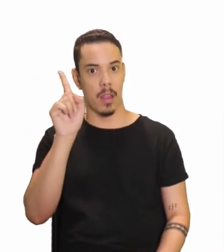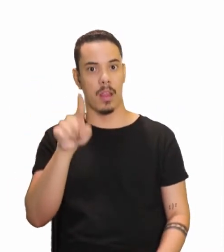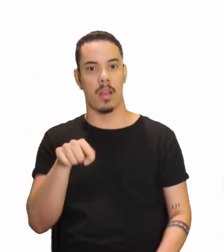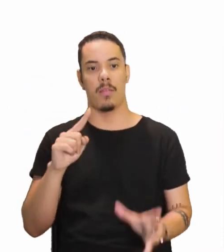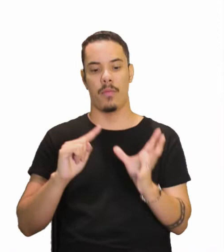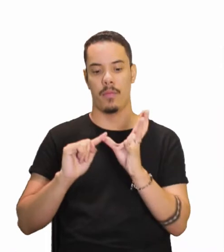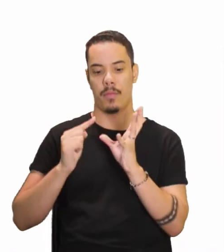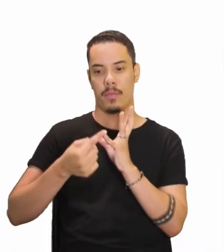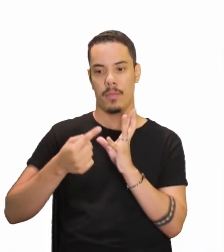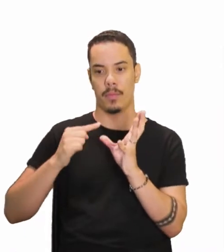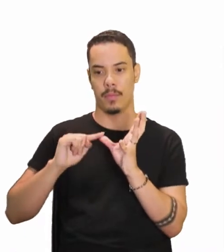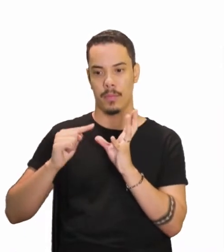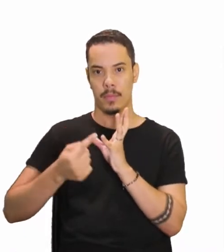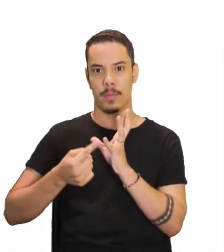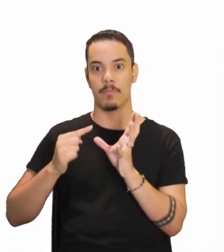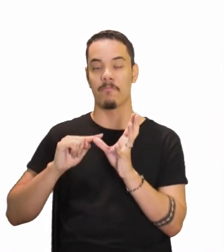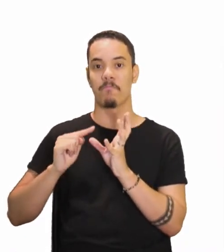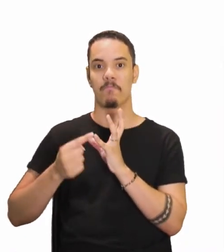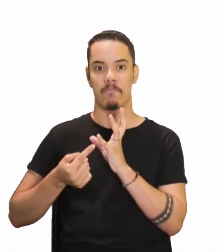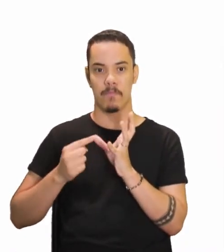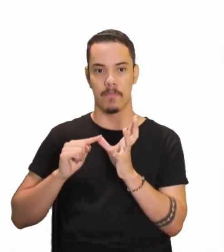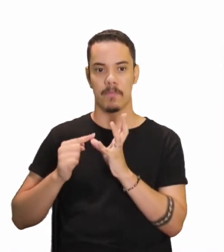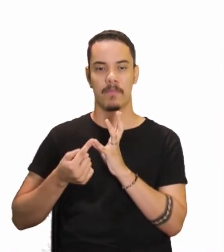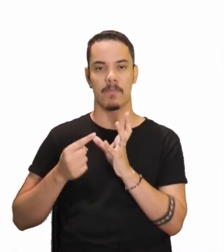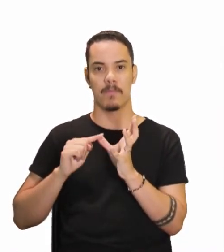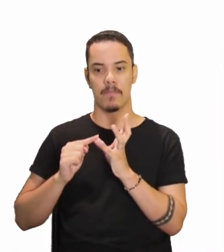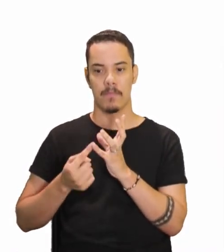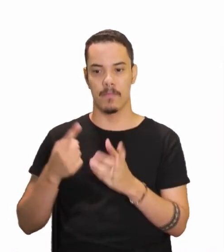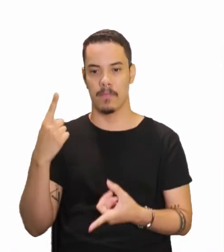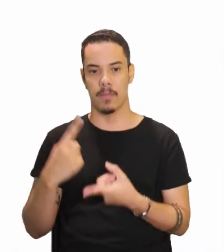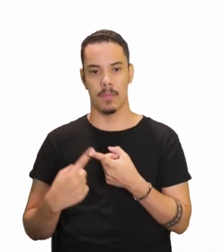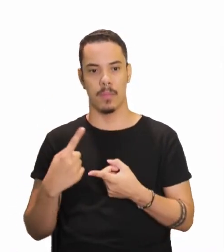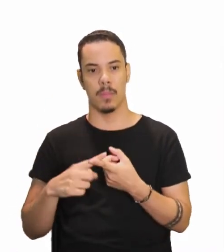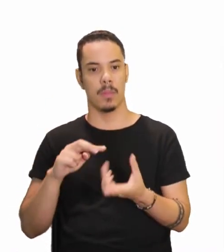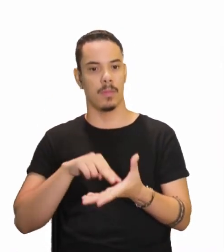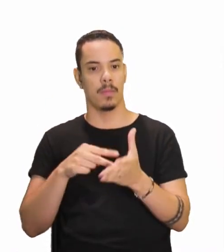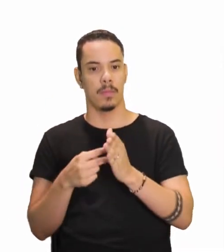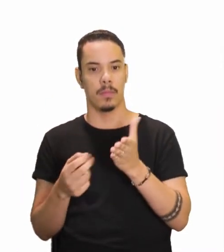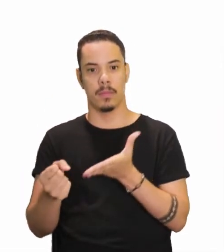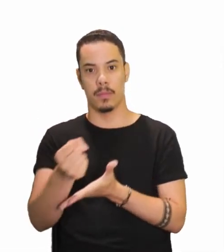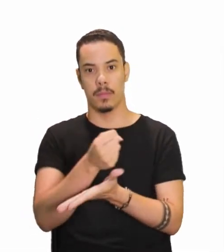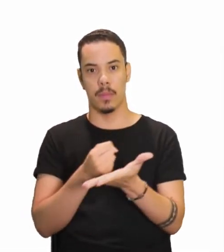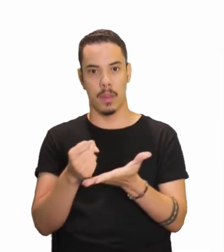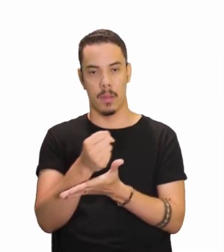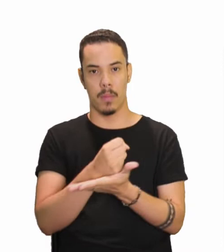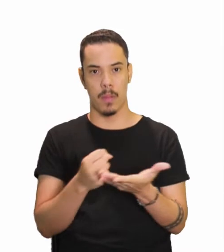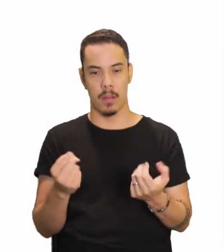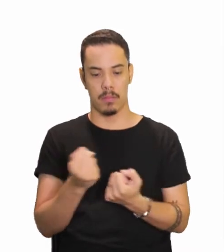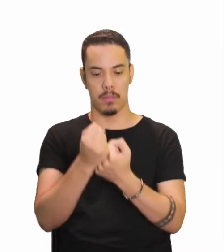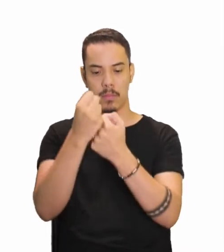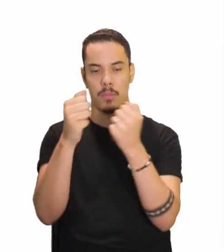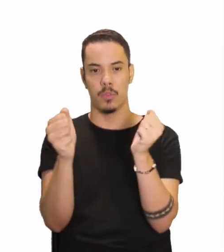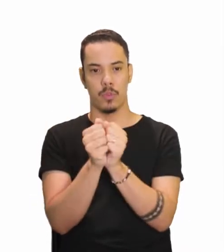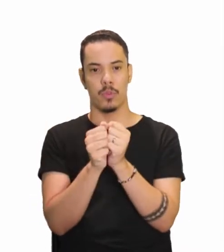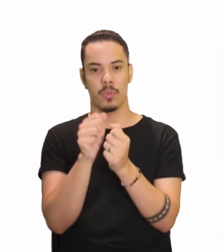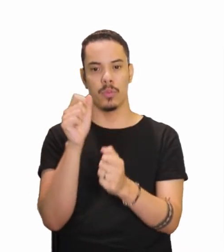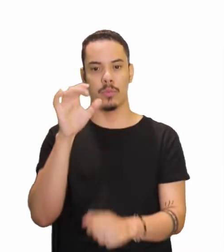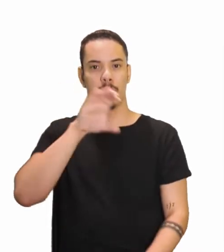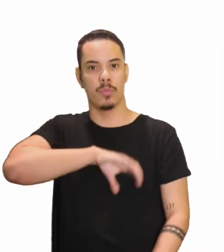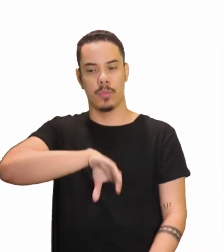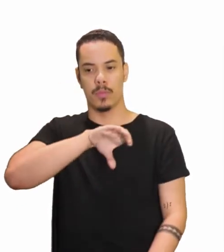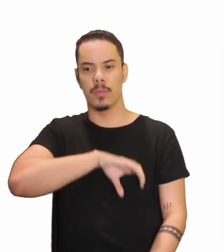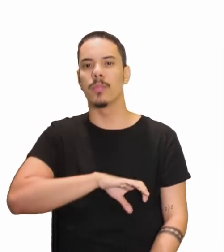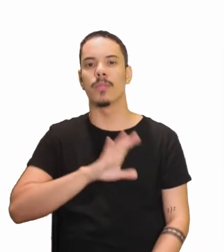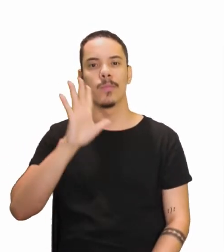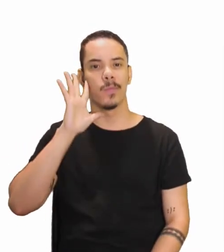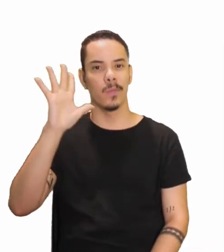vogais. E vogais, né? As vogais, elas são a base da sílaba em língua portuguesa, tá certo? Imagine